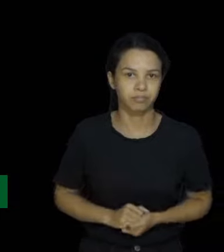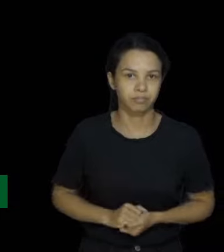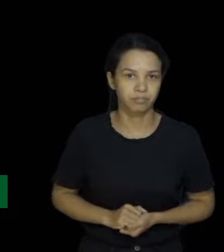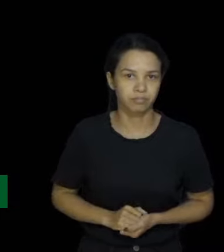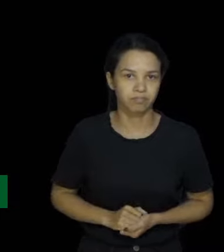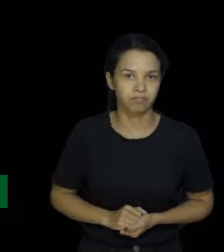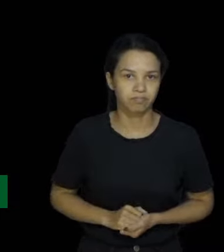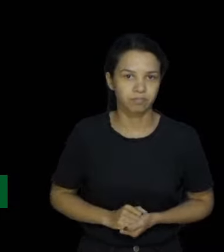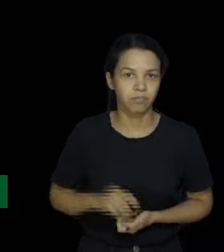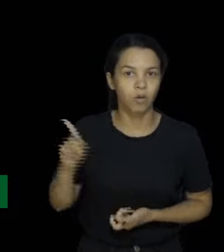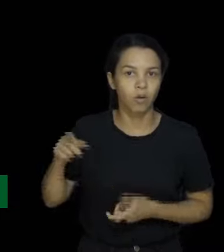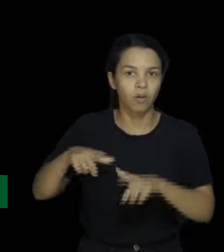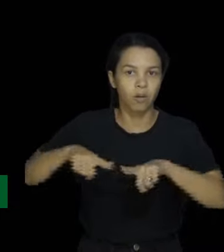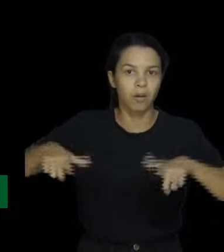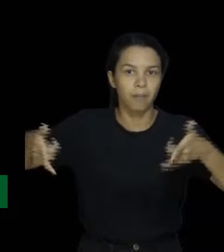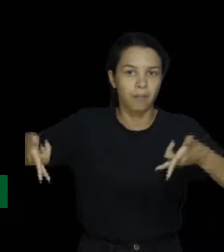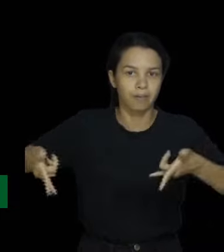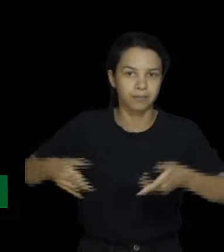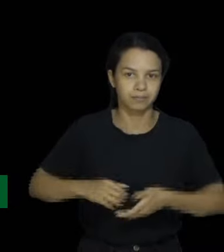Olha a marca